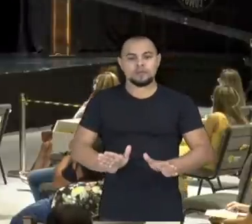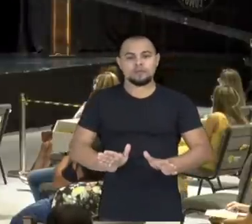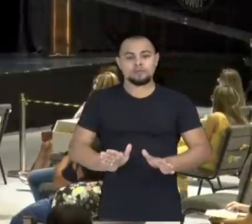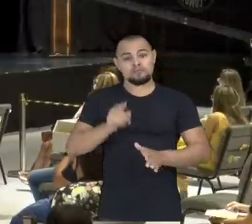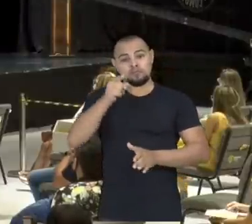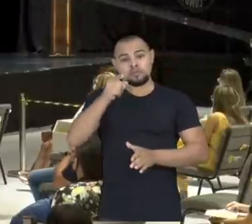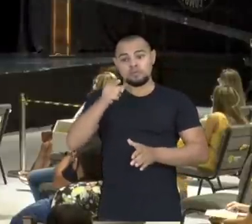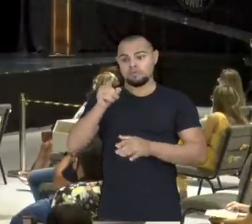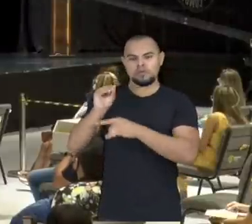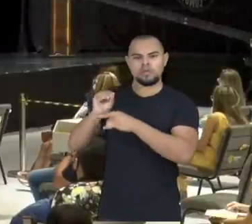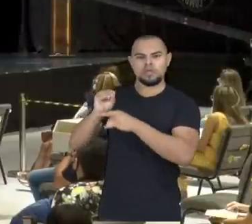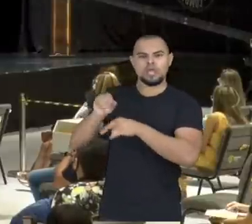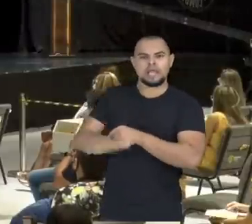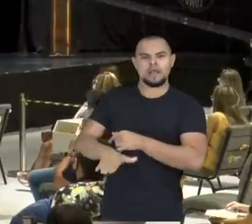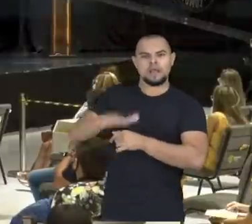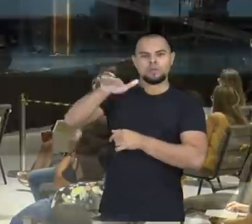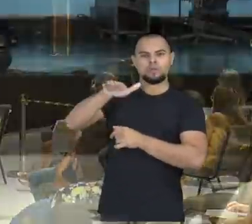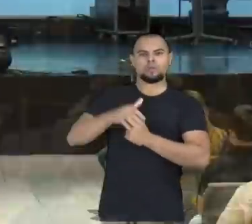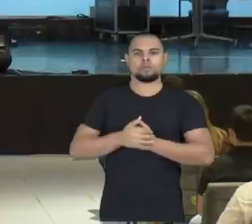foi criado.